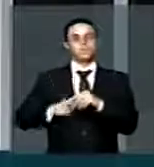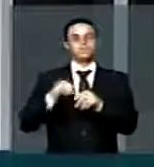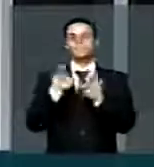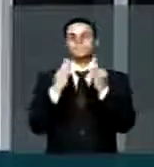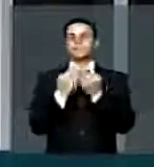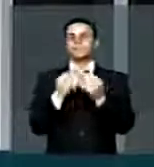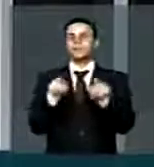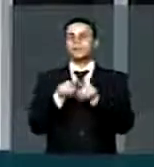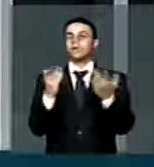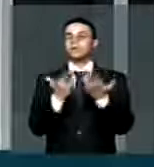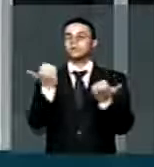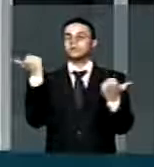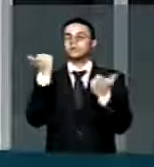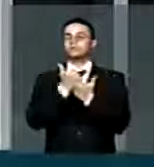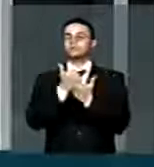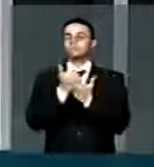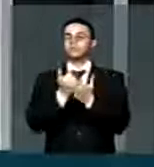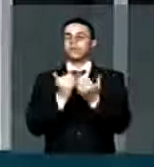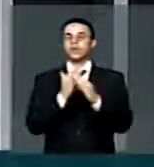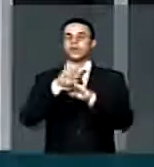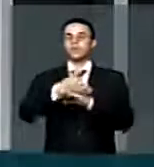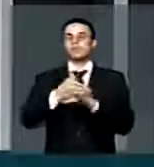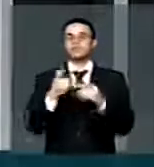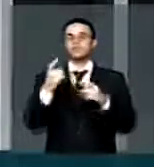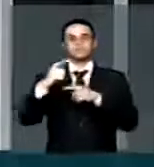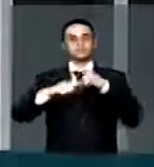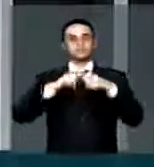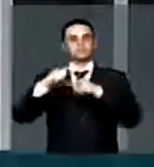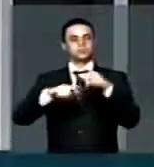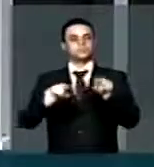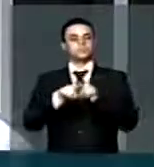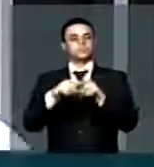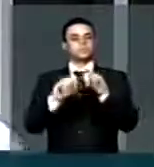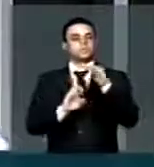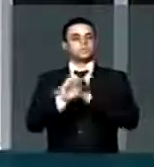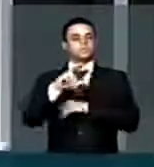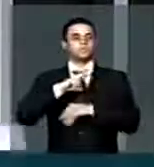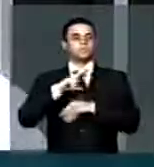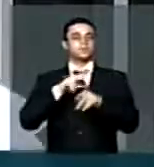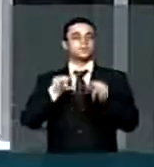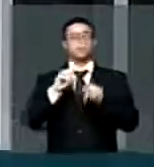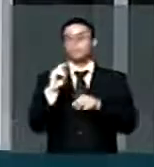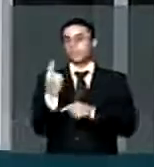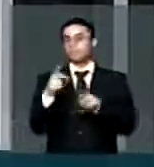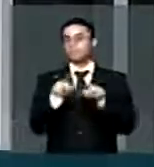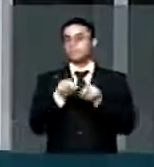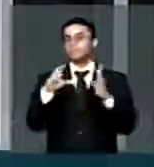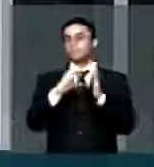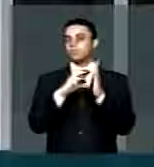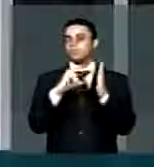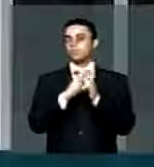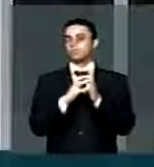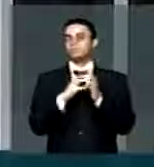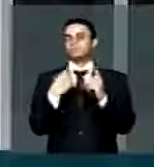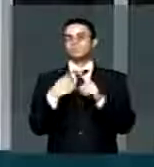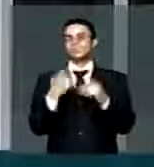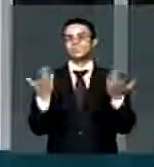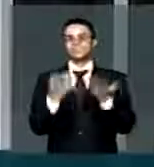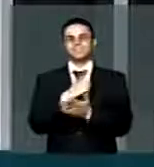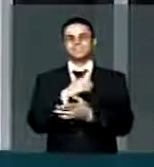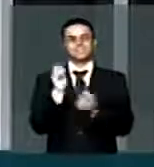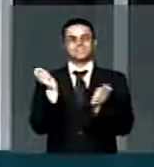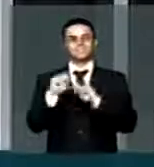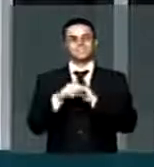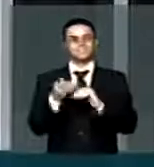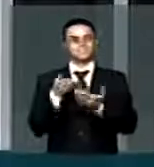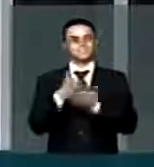espaços oferecidos na iniciativa privada ou mesmo nos concursos que hoje